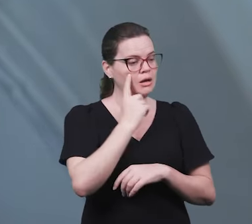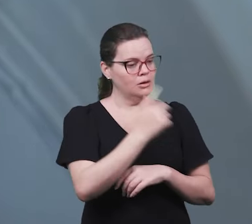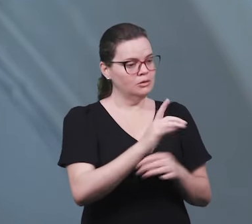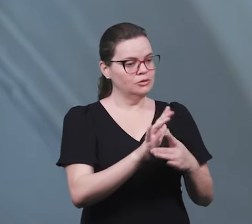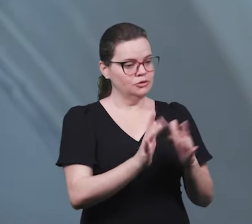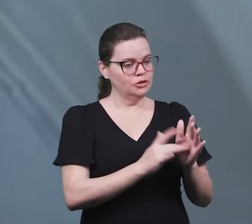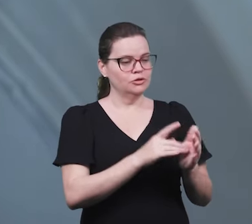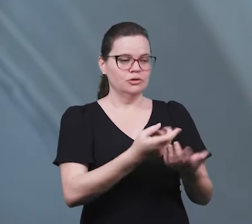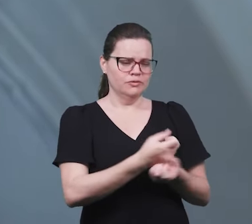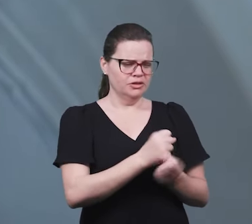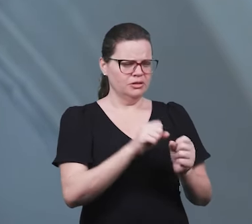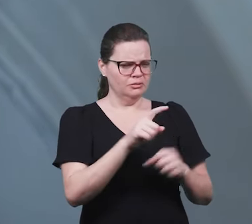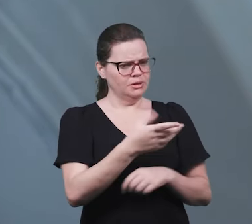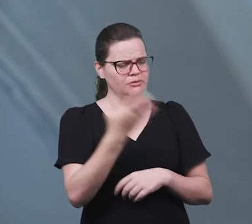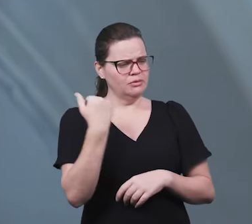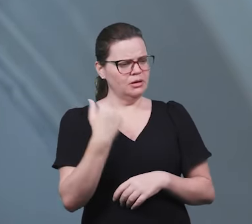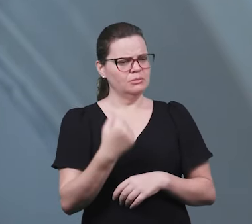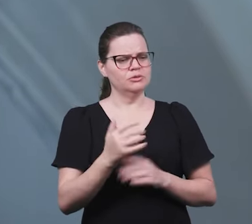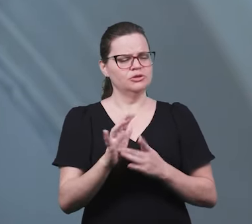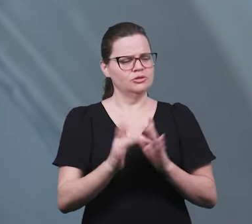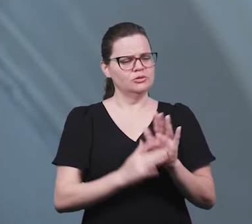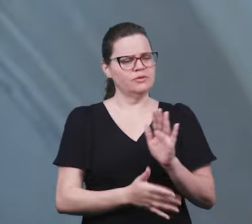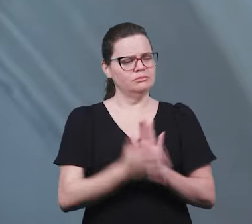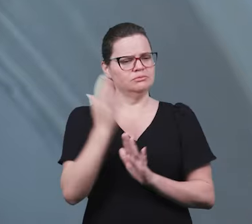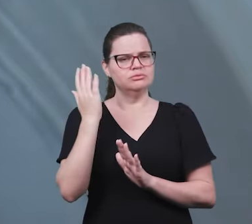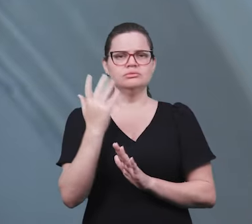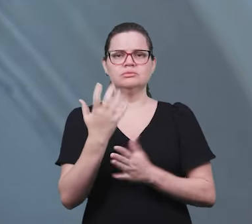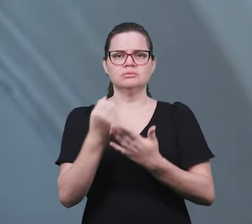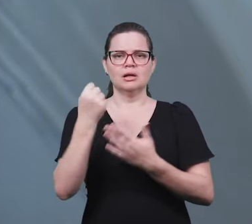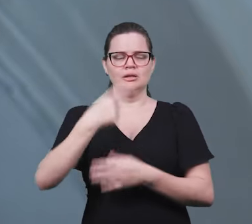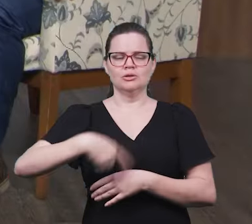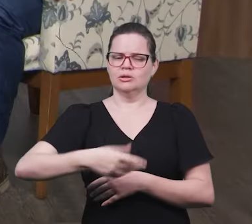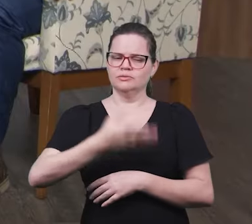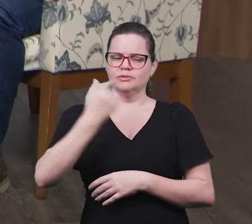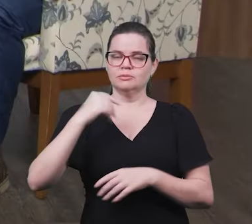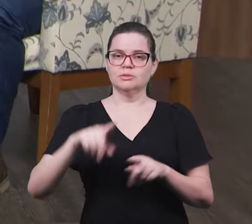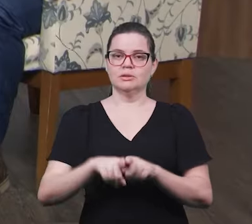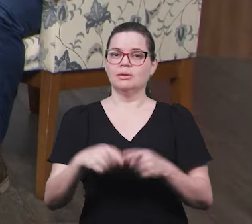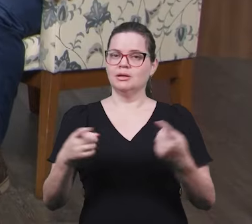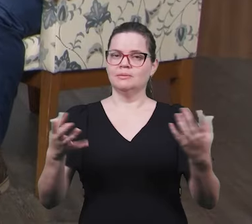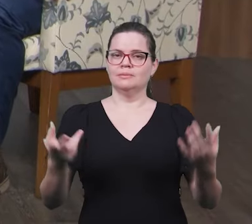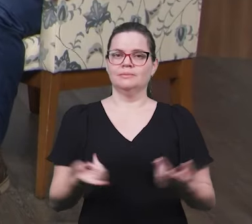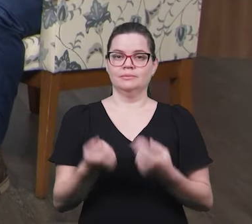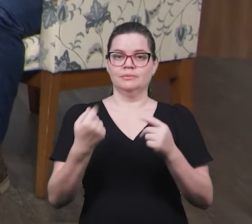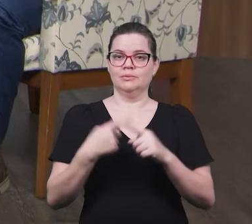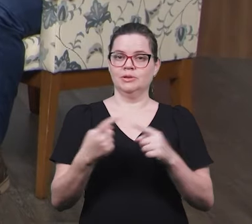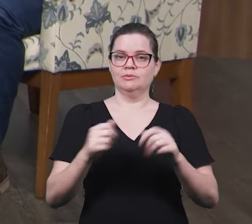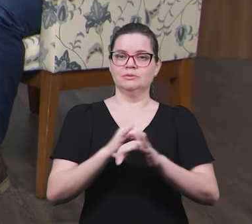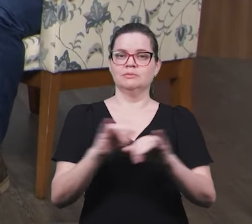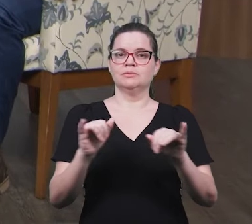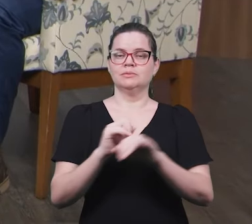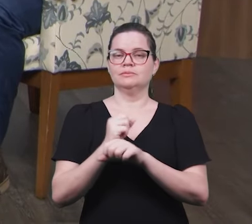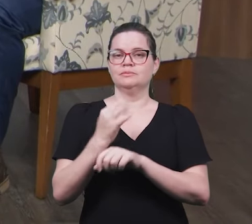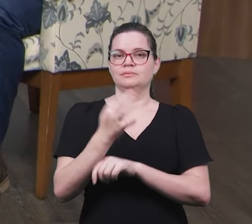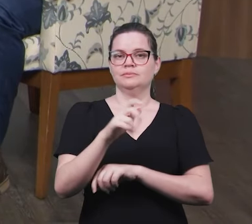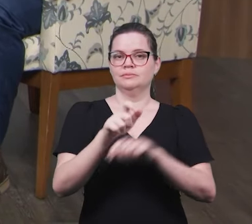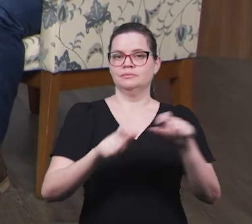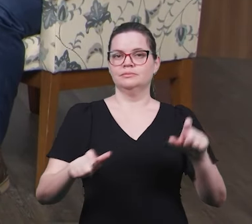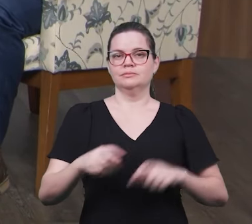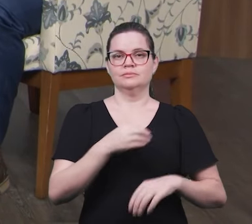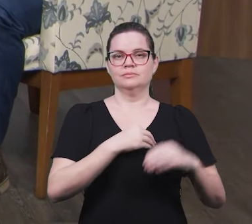vai tirar, nós vamos sair. Isso é maravilhoso, pastor. E aí você leva uma palavra de esperança para um homem que estava